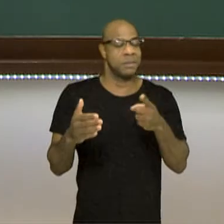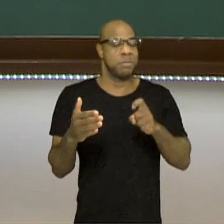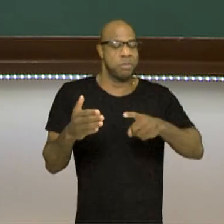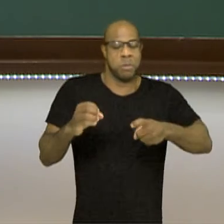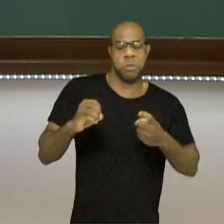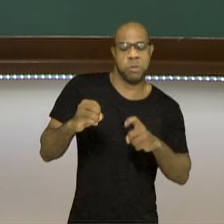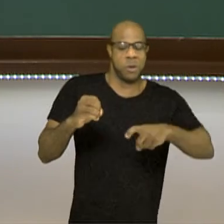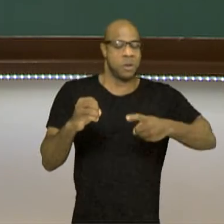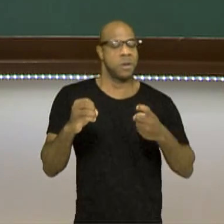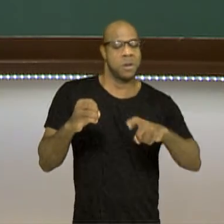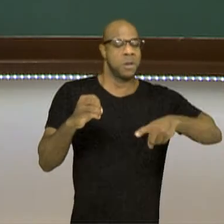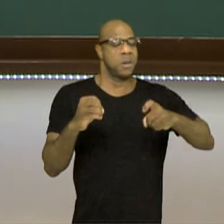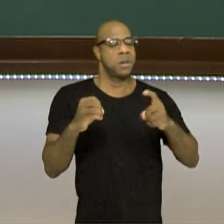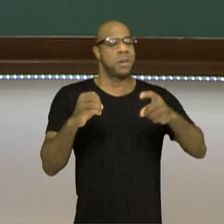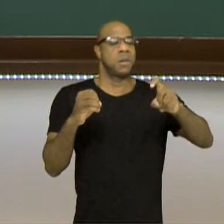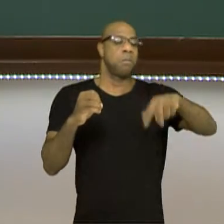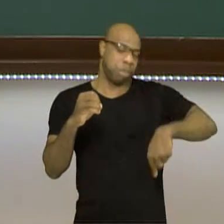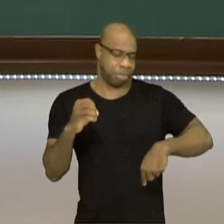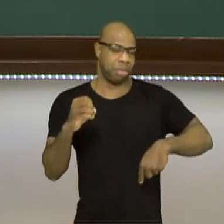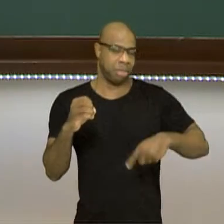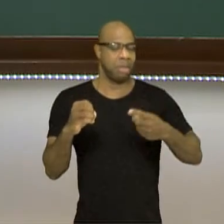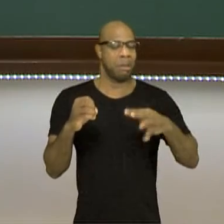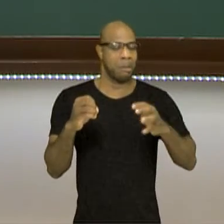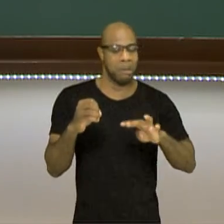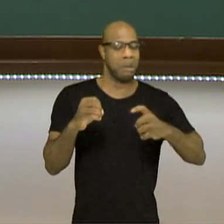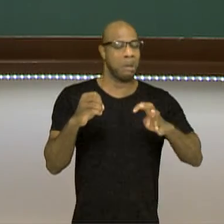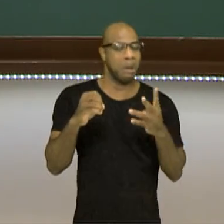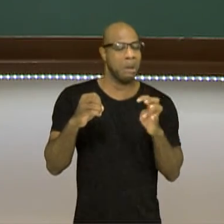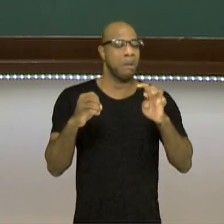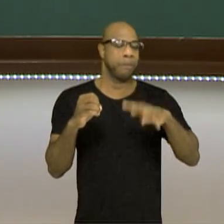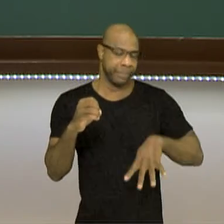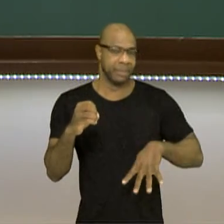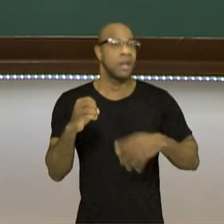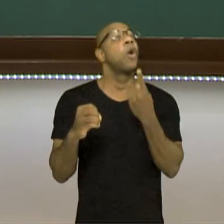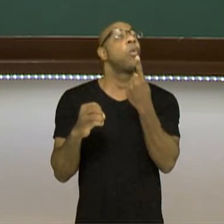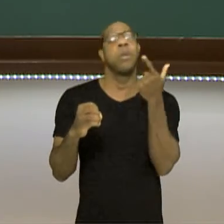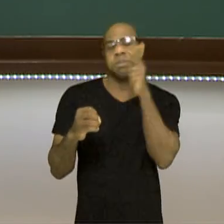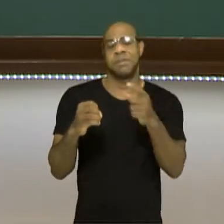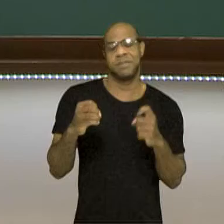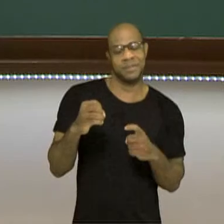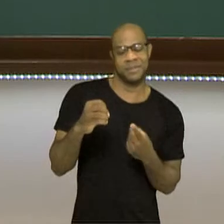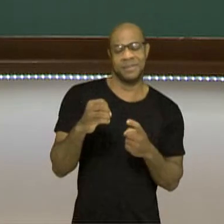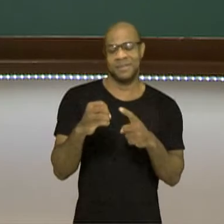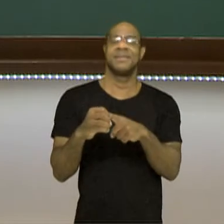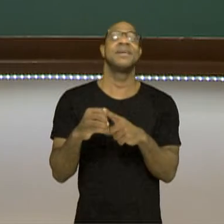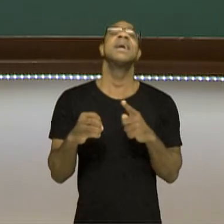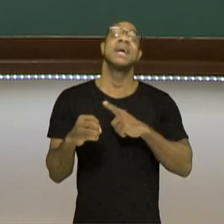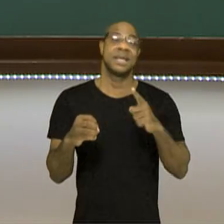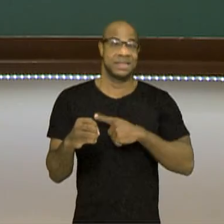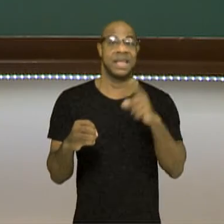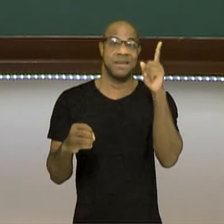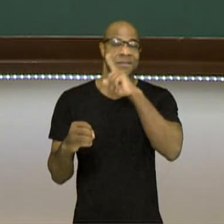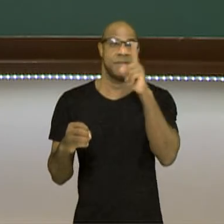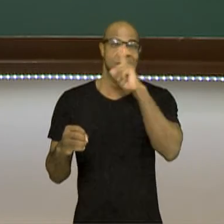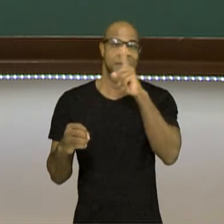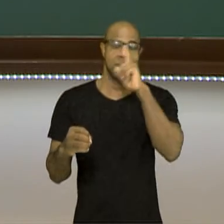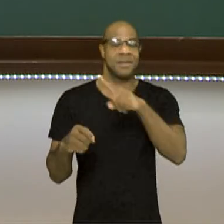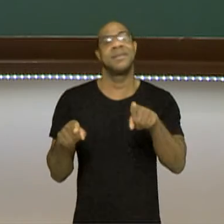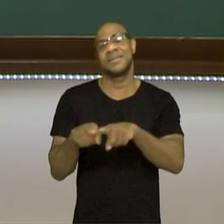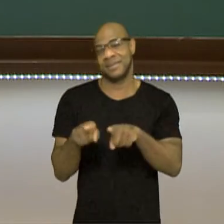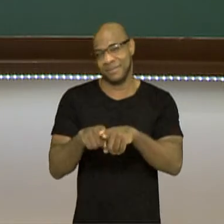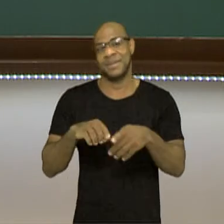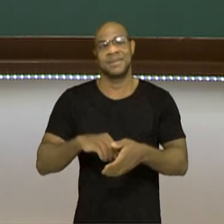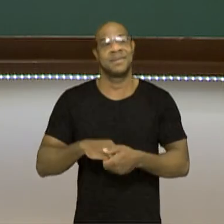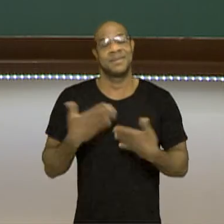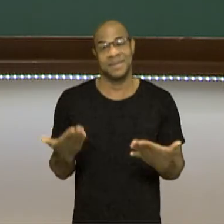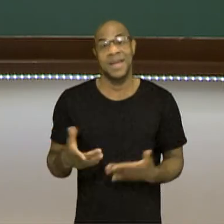podem não ter cauda, podem não conseguir se deslocar bem. Existem essas falhas também. Então, para garantir que pelo